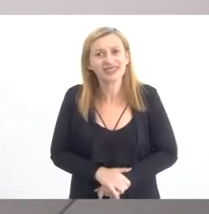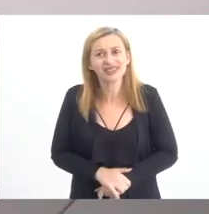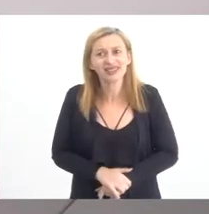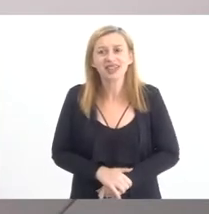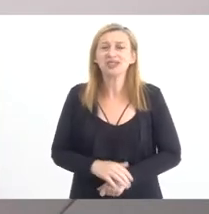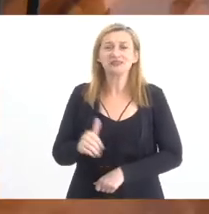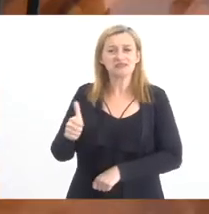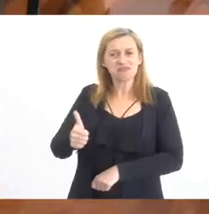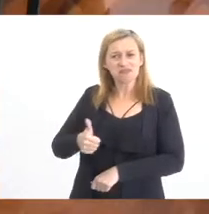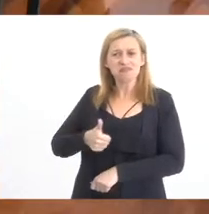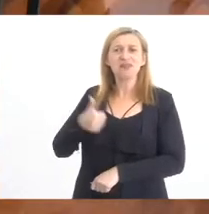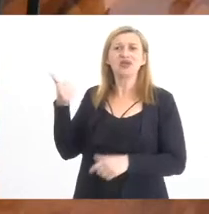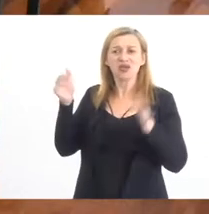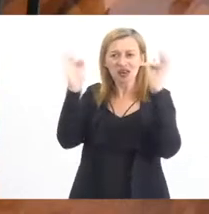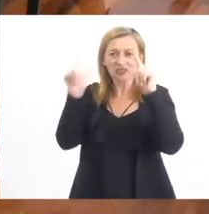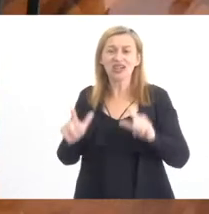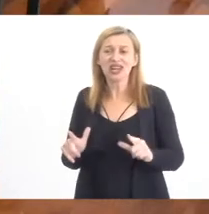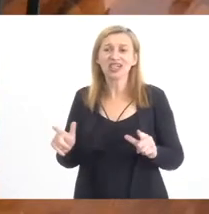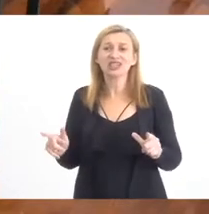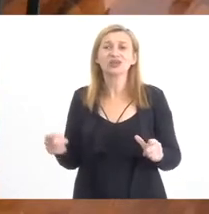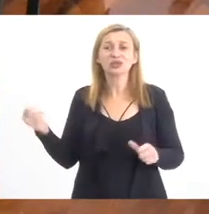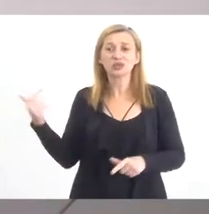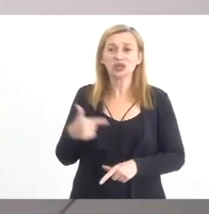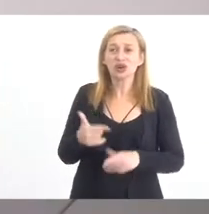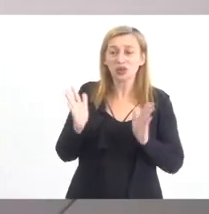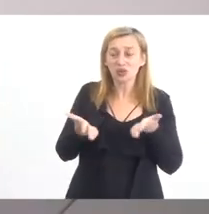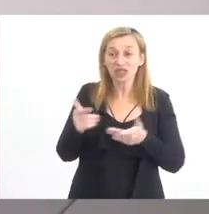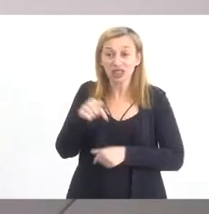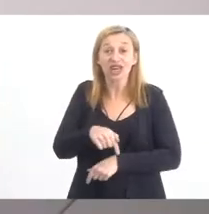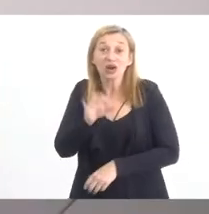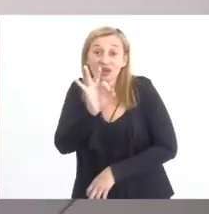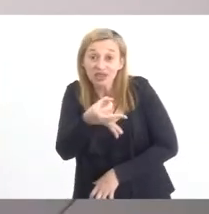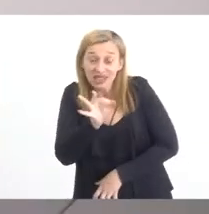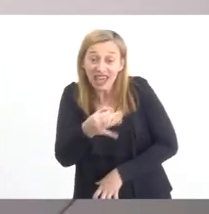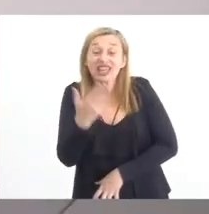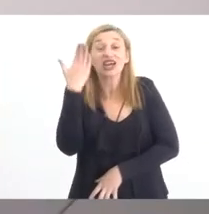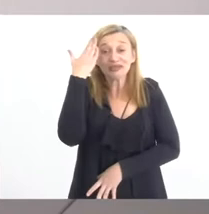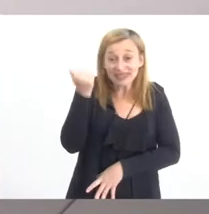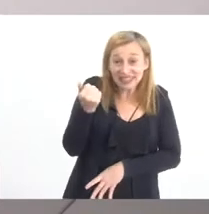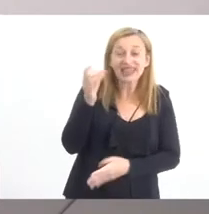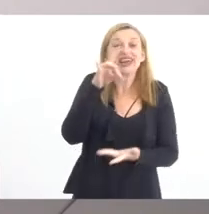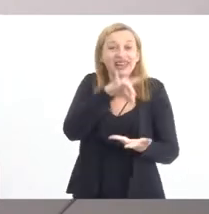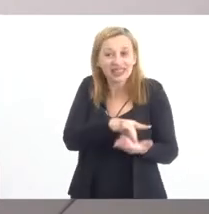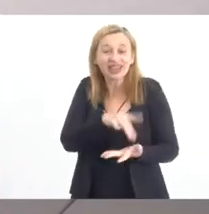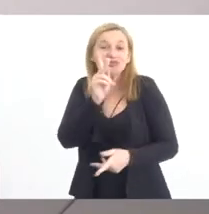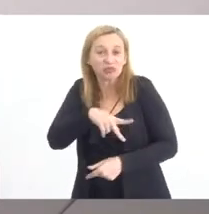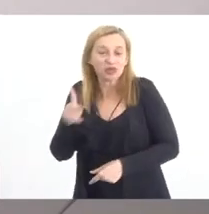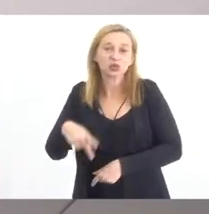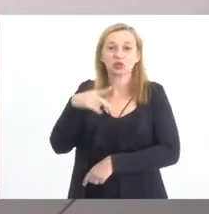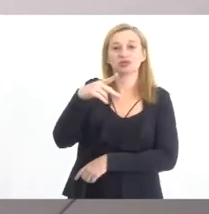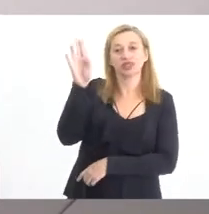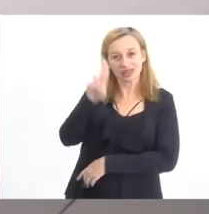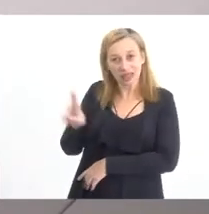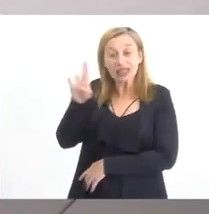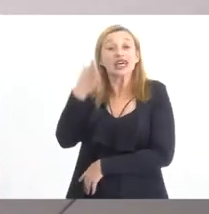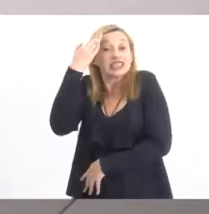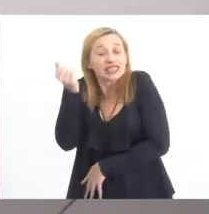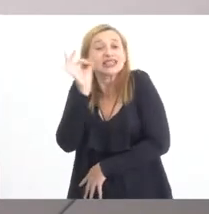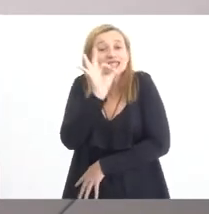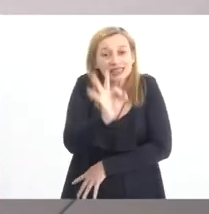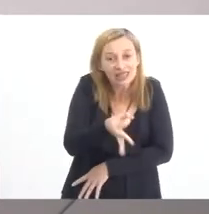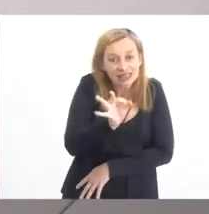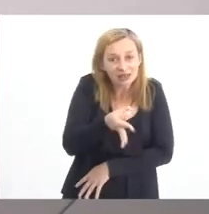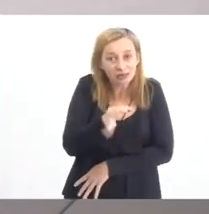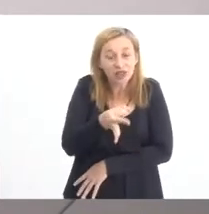Estaria muito mais feliz do que estou aqui hoje, porque, de fato, eu sei a realidade de um professor universitário e sei